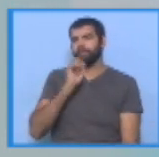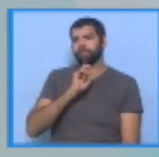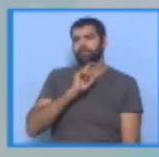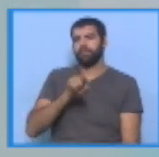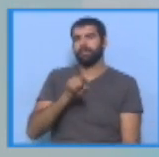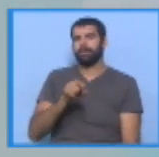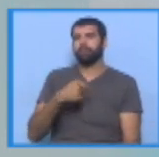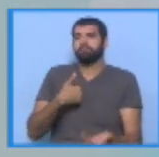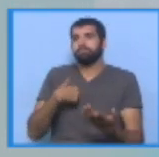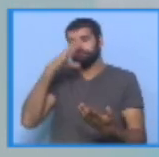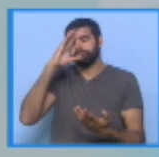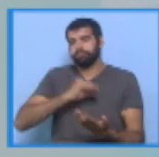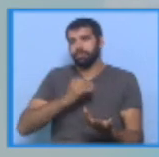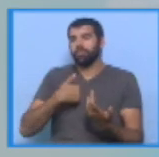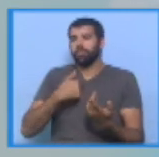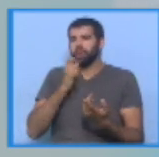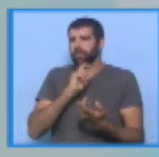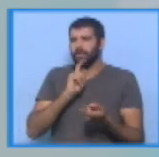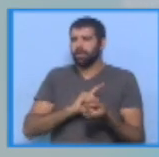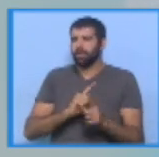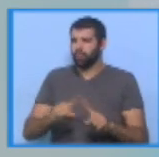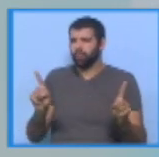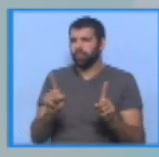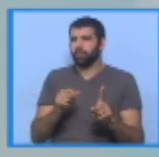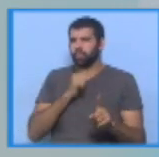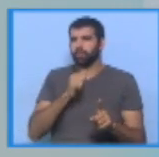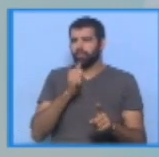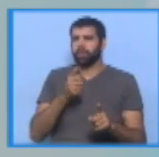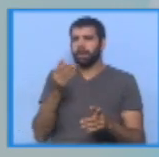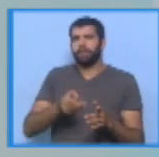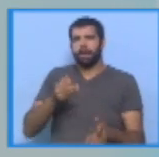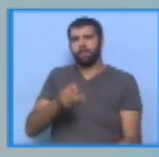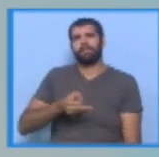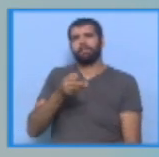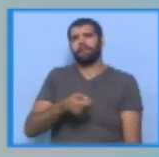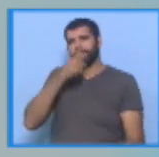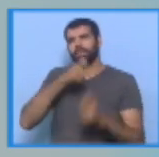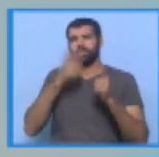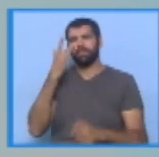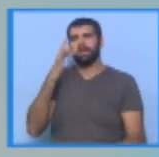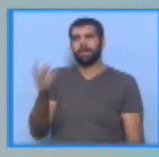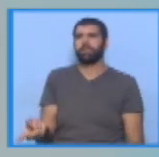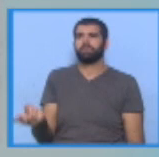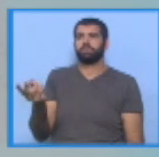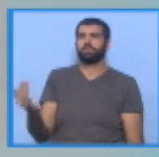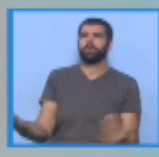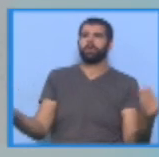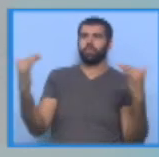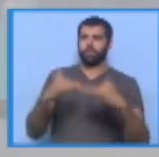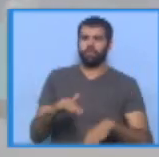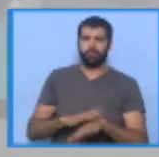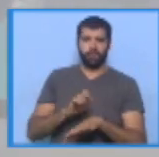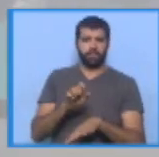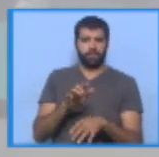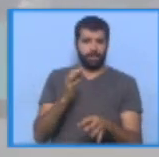realidade, não sei, um bocadinho diferente. Há presença, vê-se, de pessoas que estão fora do país. Sim. E que procuram estar presentes nesta ocasião.